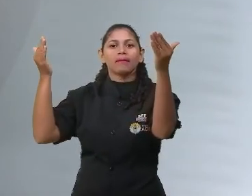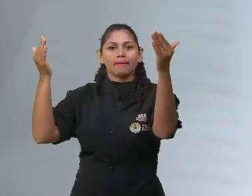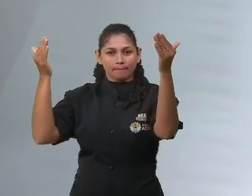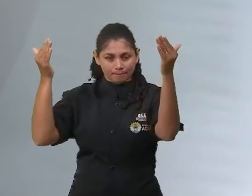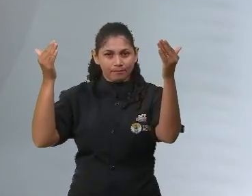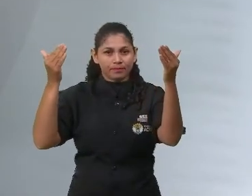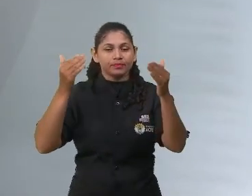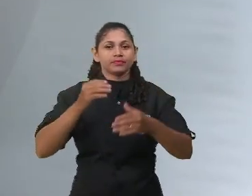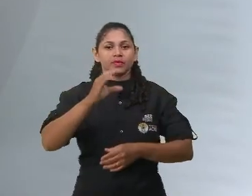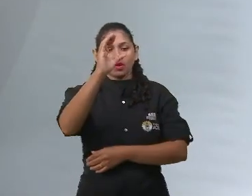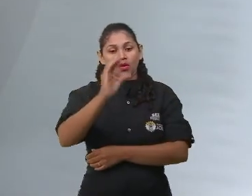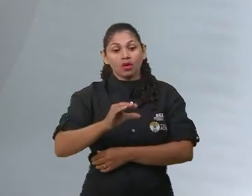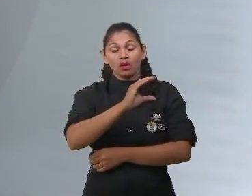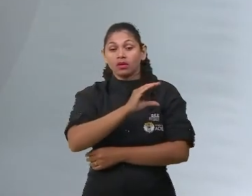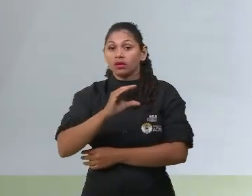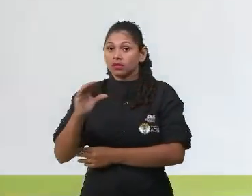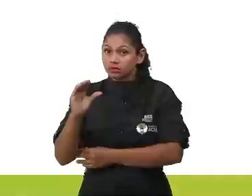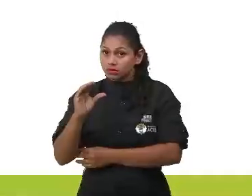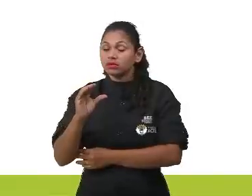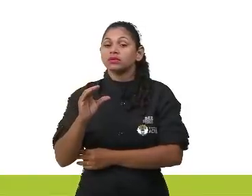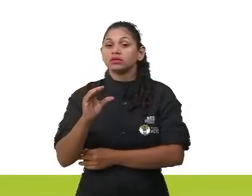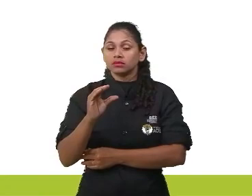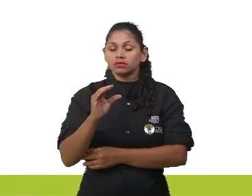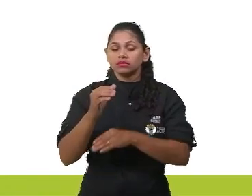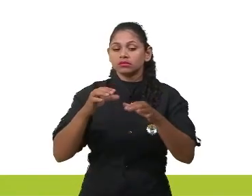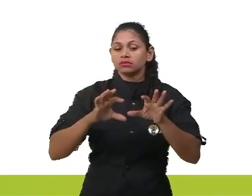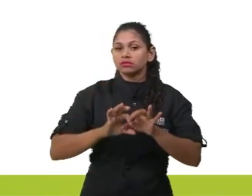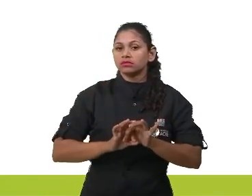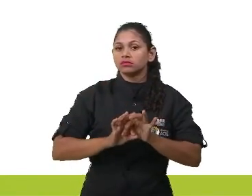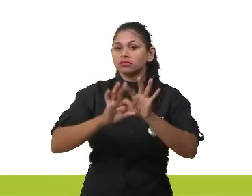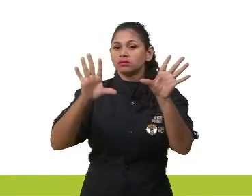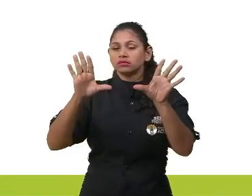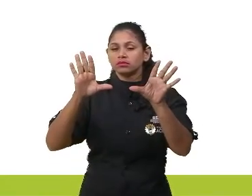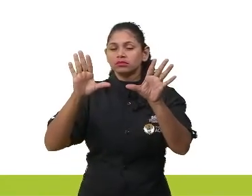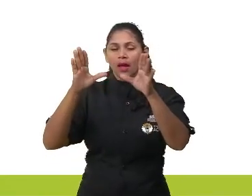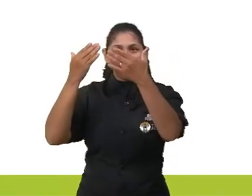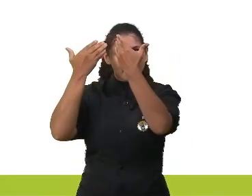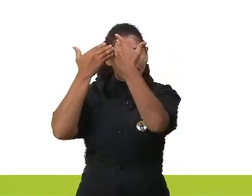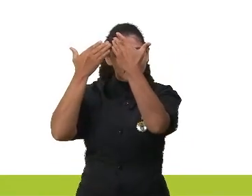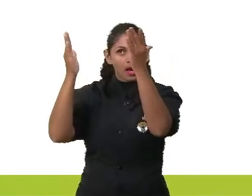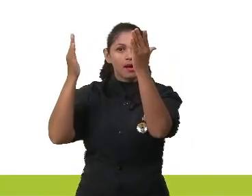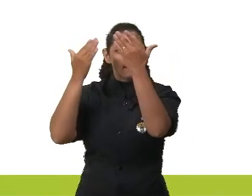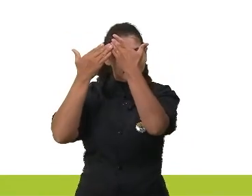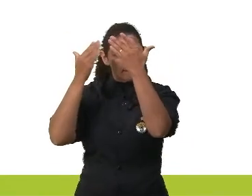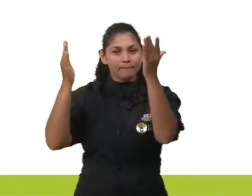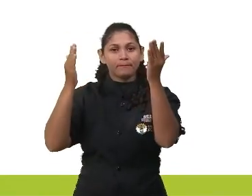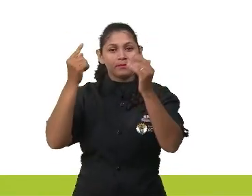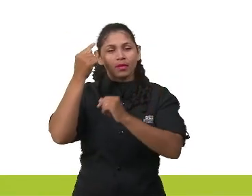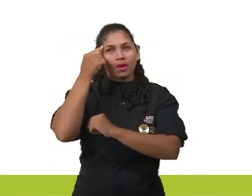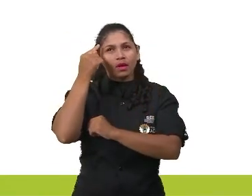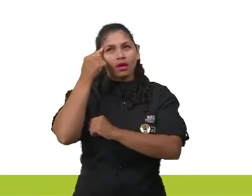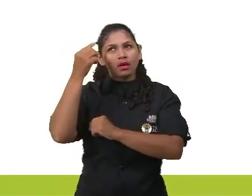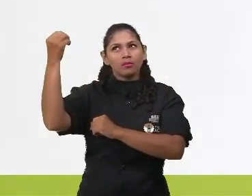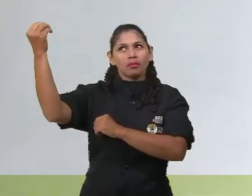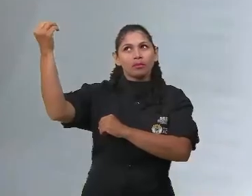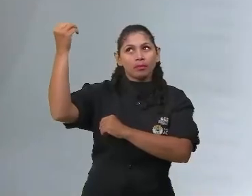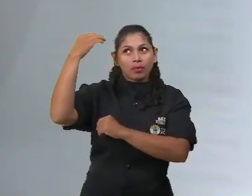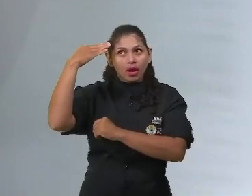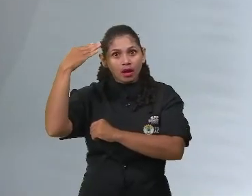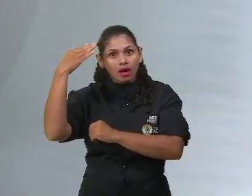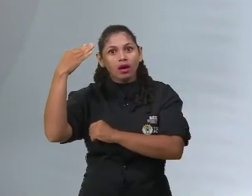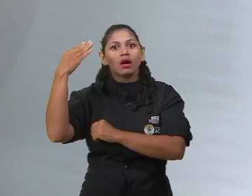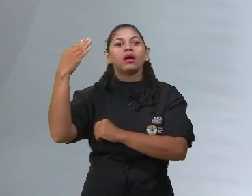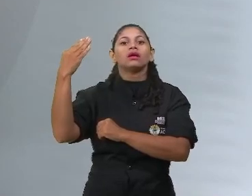questão da igreja, com a liberdade de pensamento. Então, sempre que se referia ao iluminismo, pense no seguinte: a gente está falando de um movimento